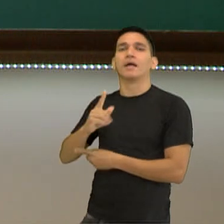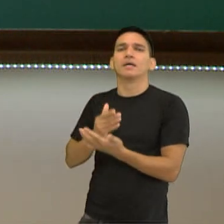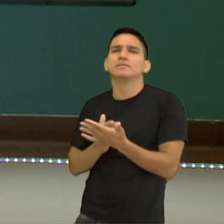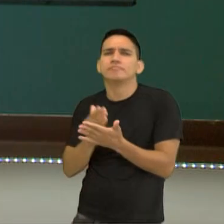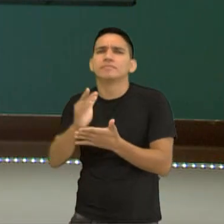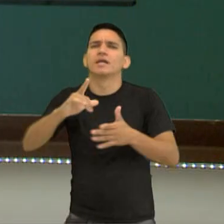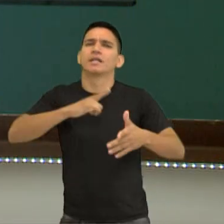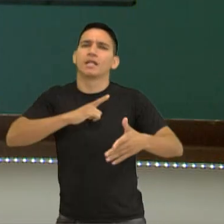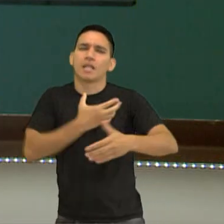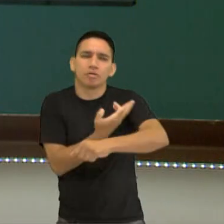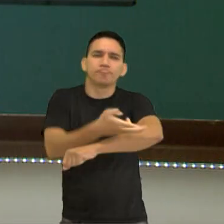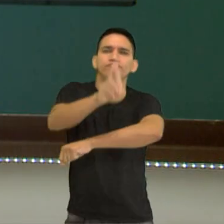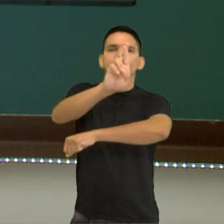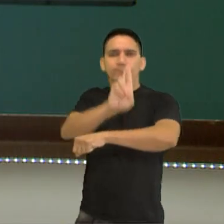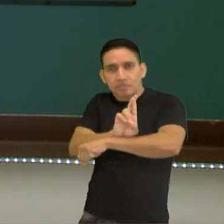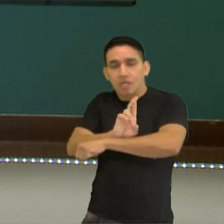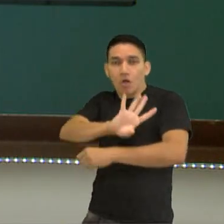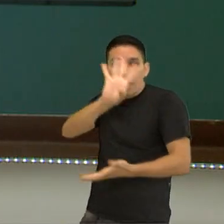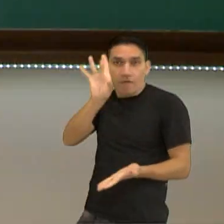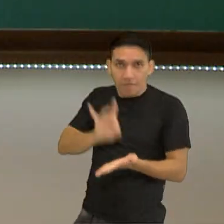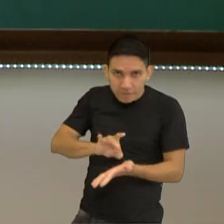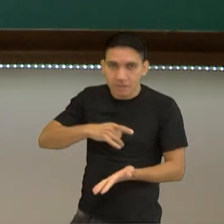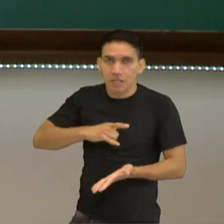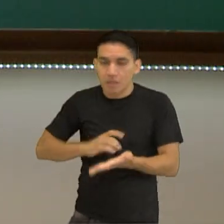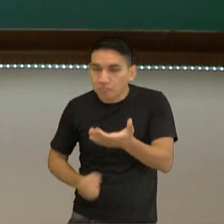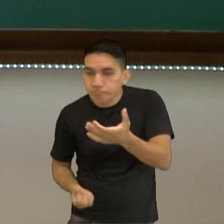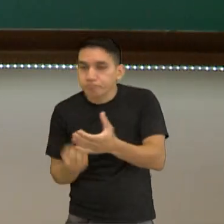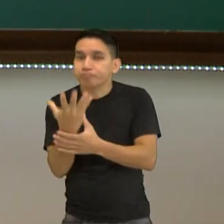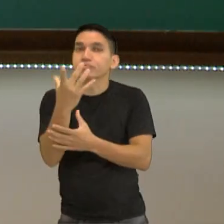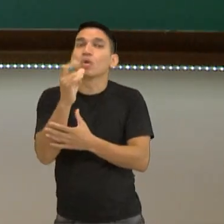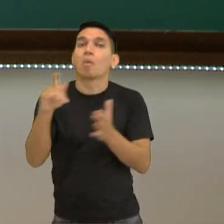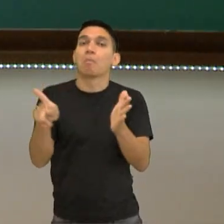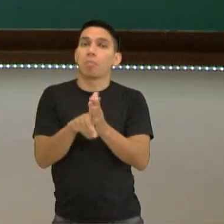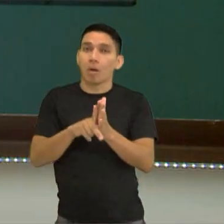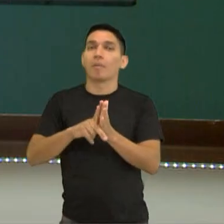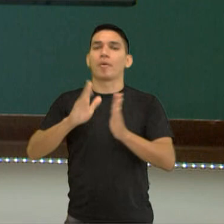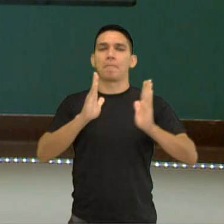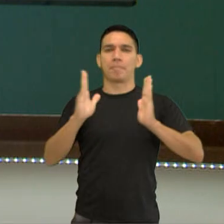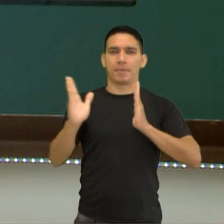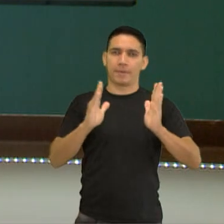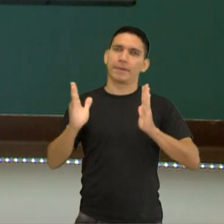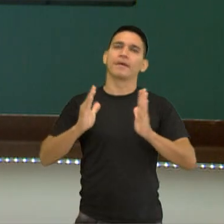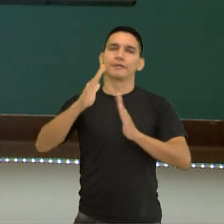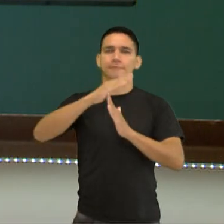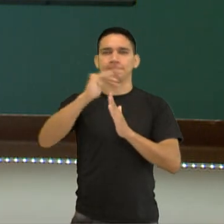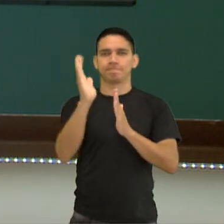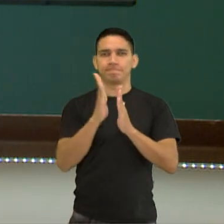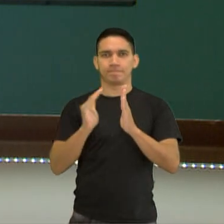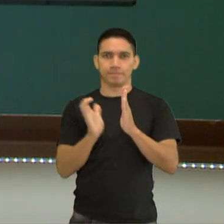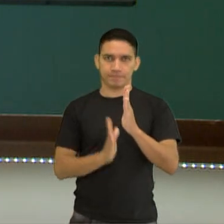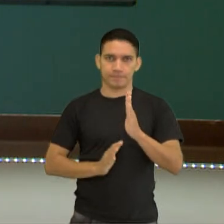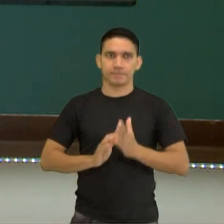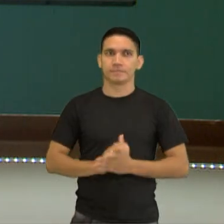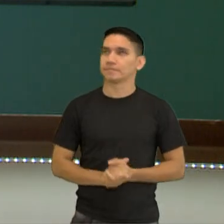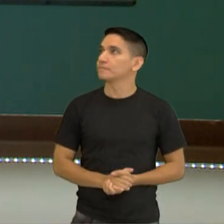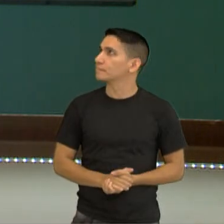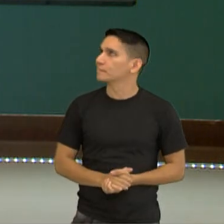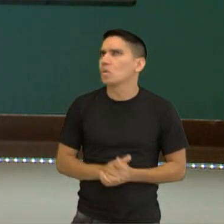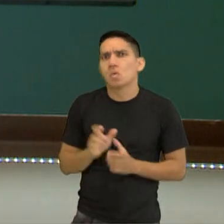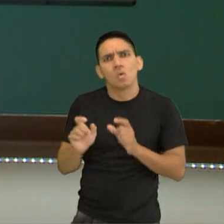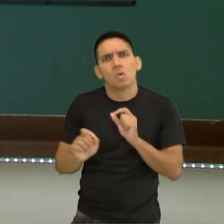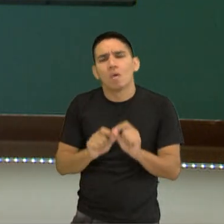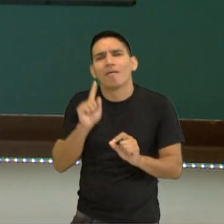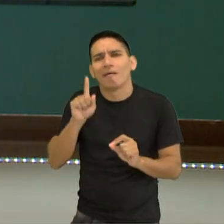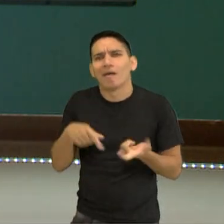do Renascimento, tudo, mas oficialmente ela vai surgir no período barroco, o que vem a